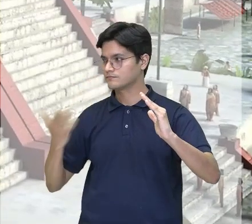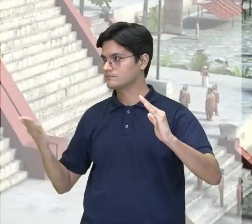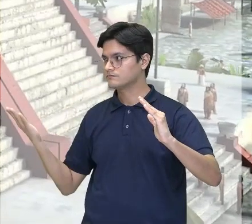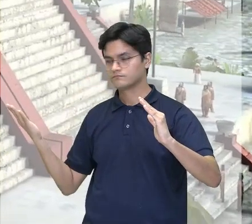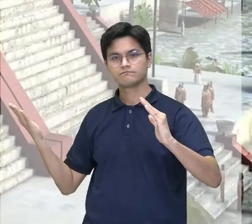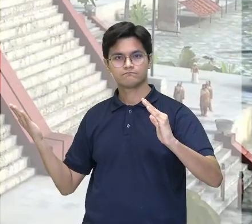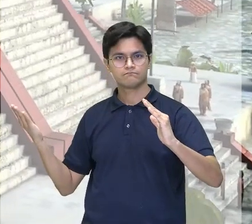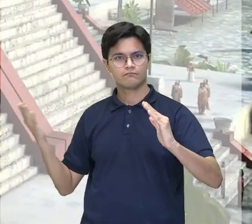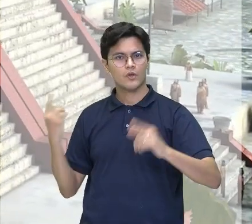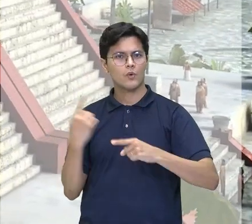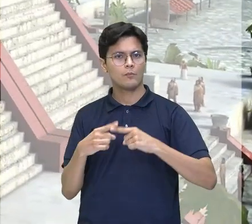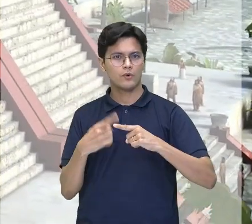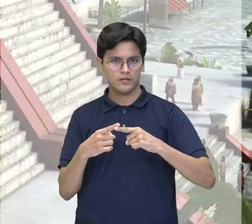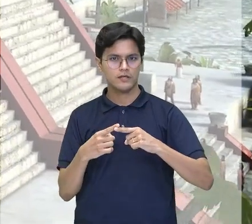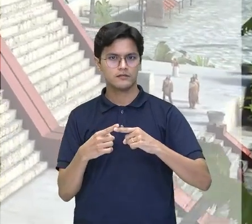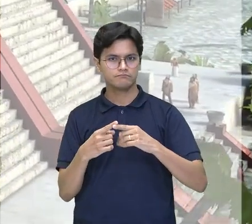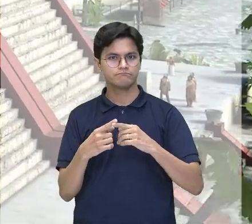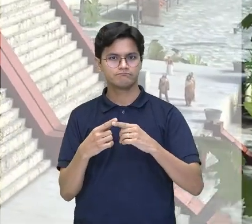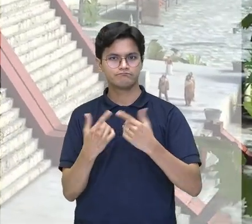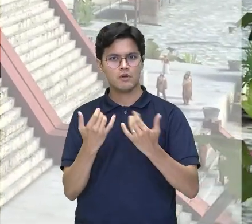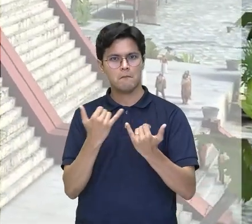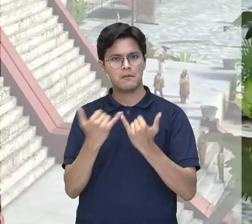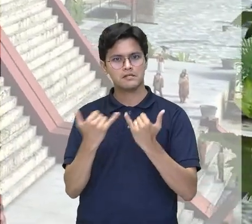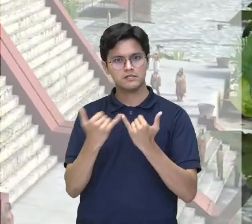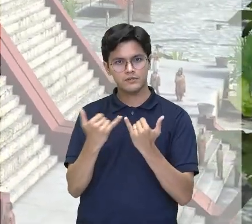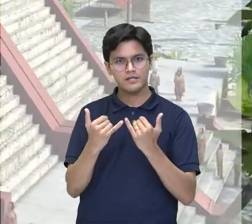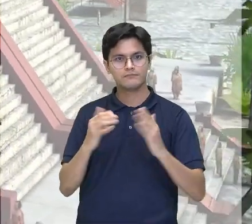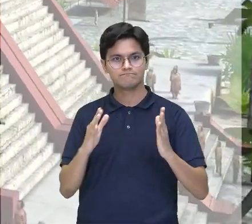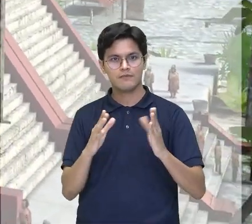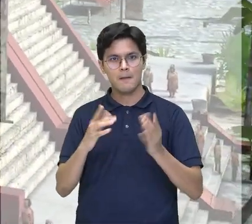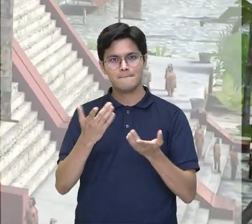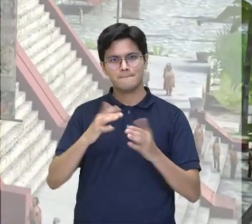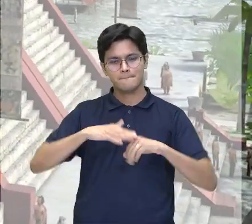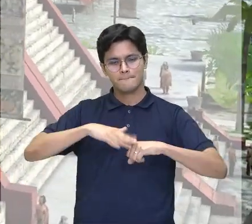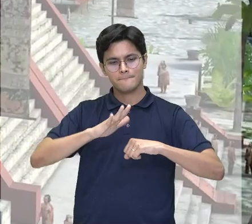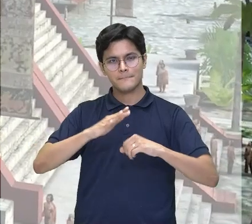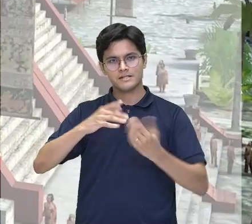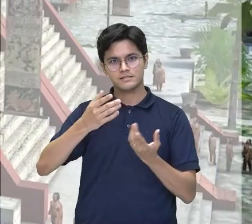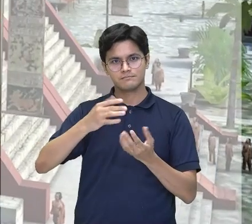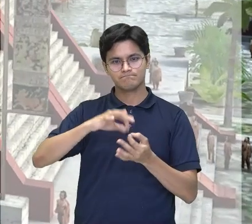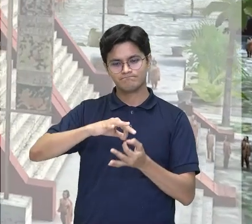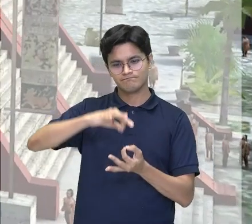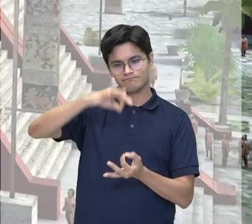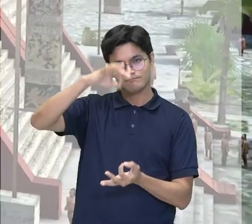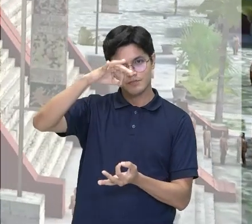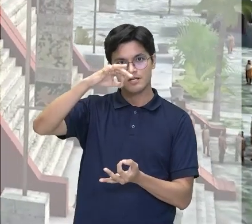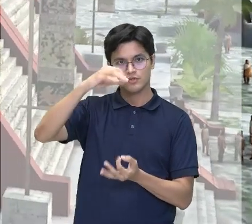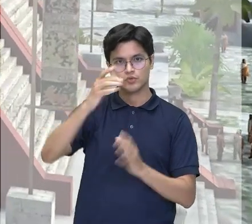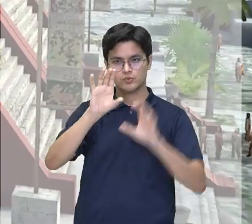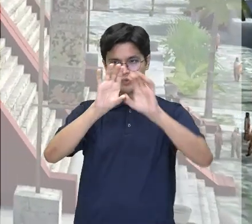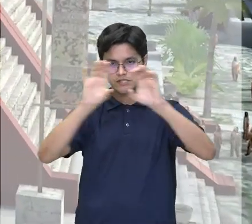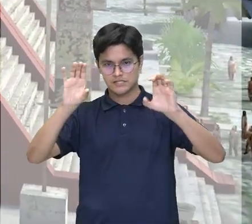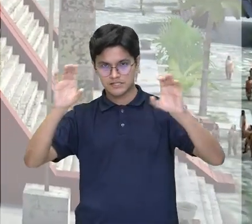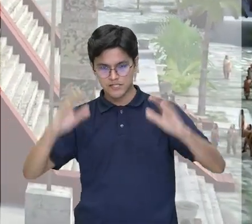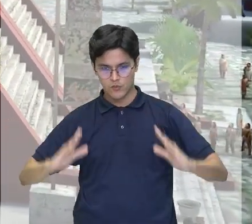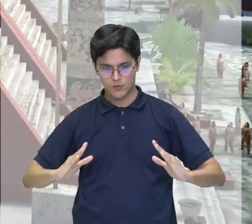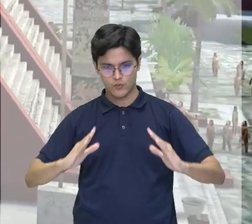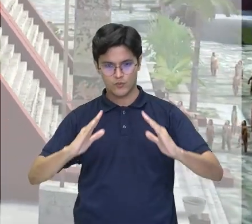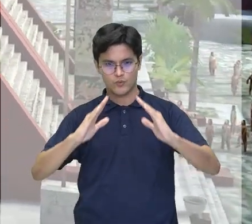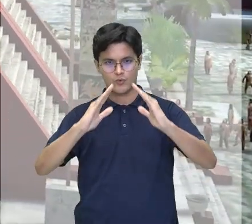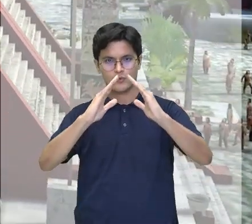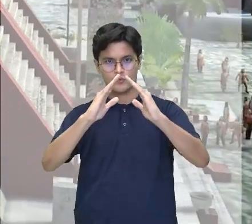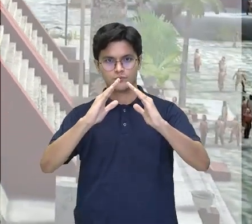Justamente para se aproximar mais dos céus e estar mais próximo aos deuses. Lembrando que esses povos eles